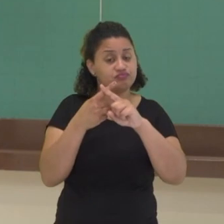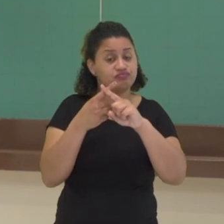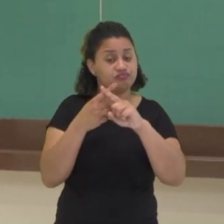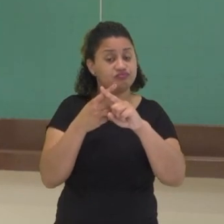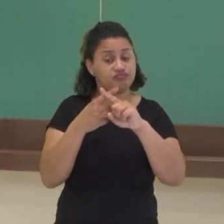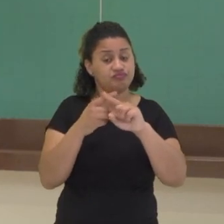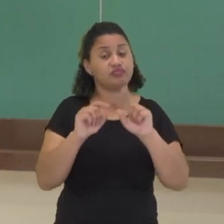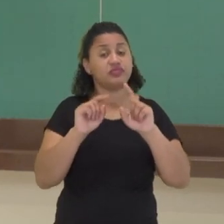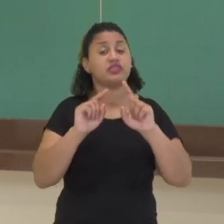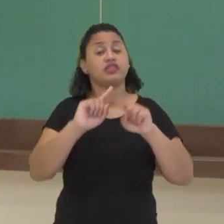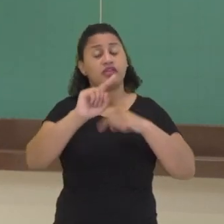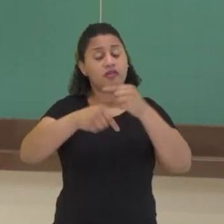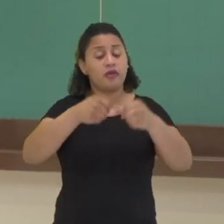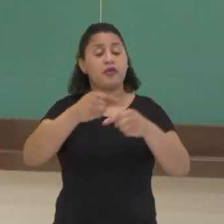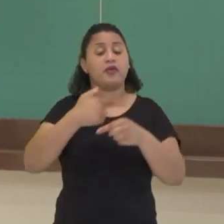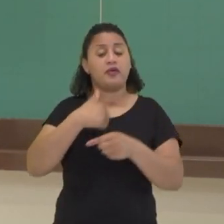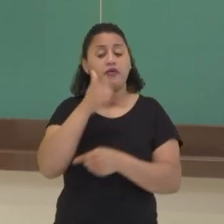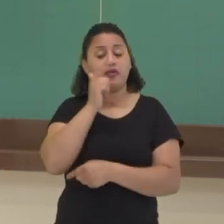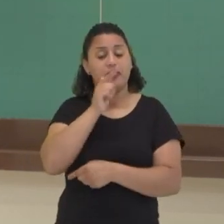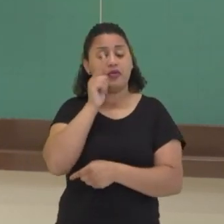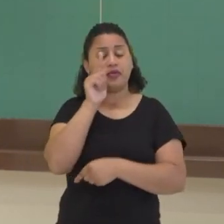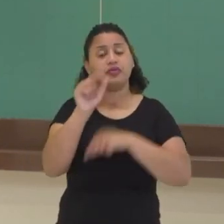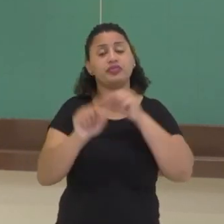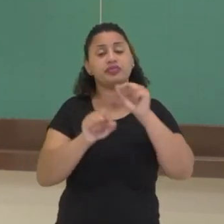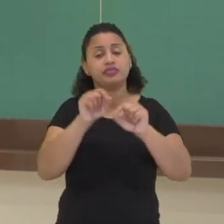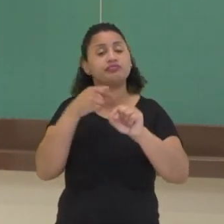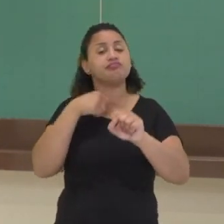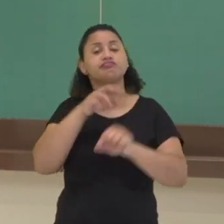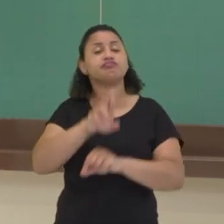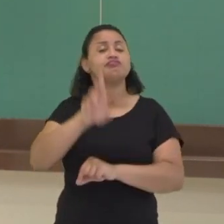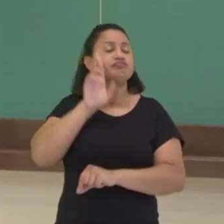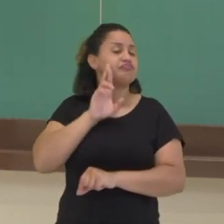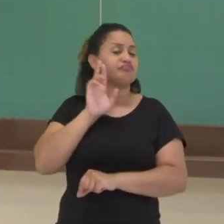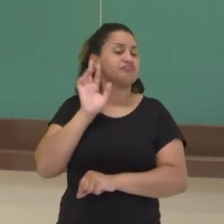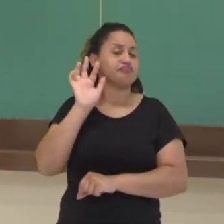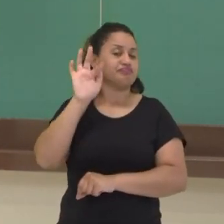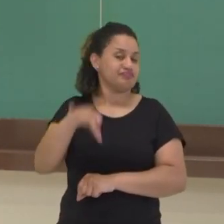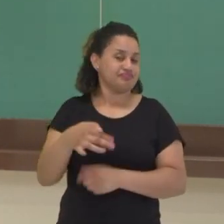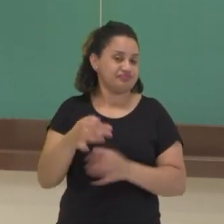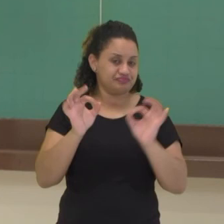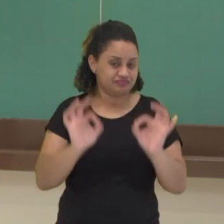em cruz, aí eu consigo chegar no resultado final.